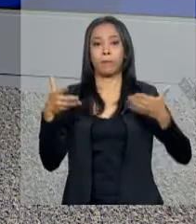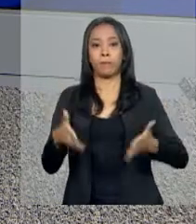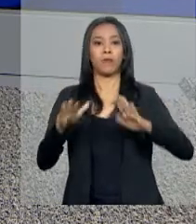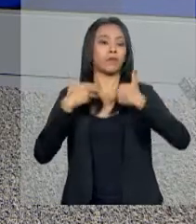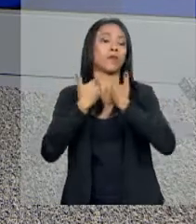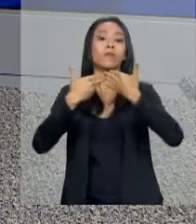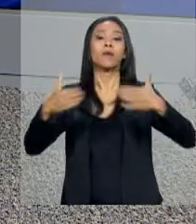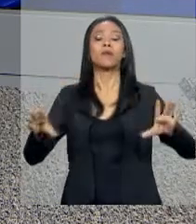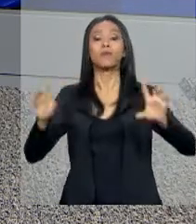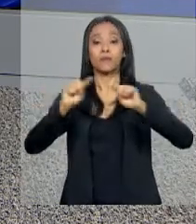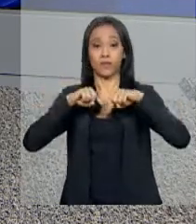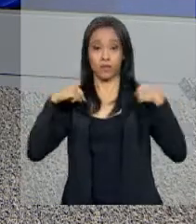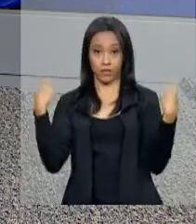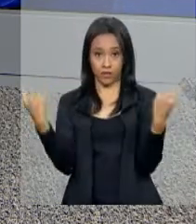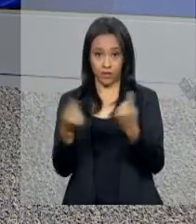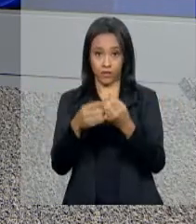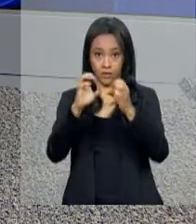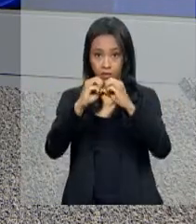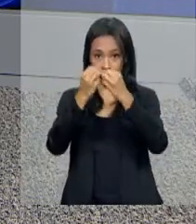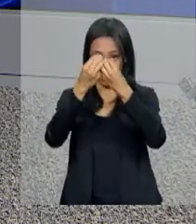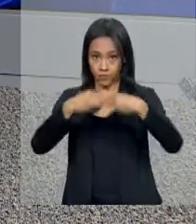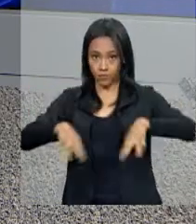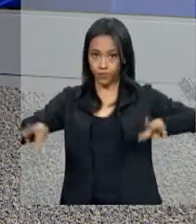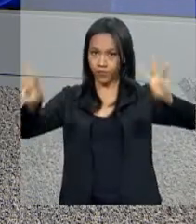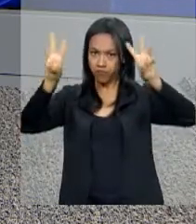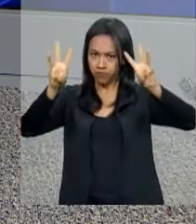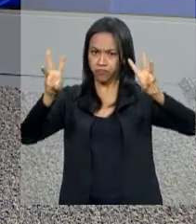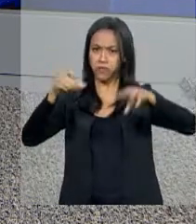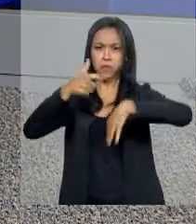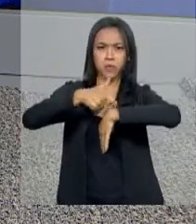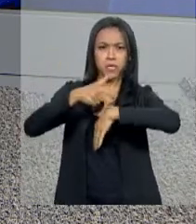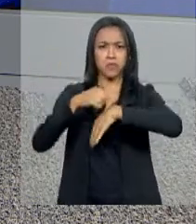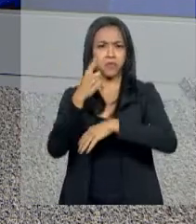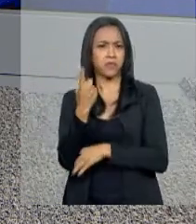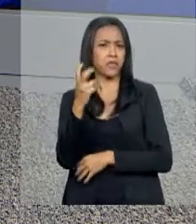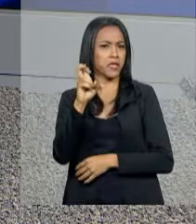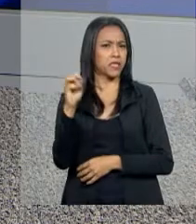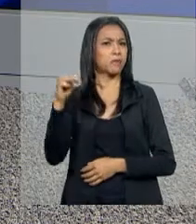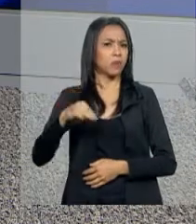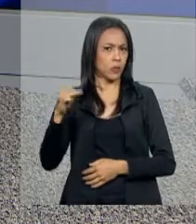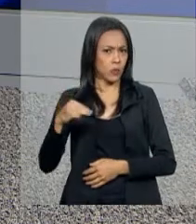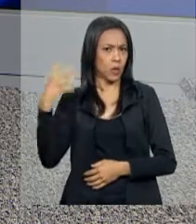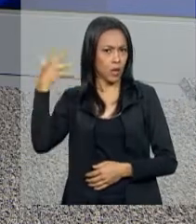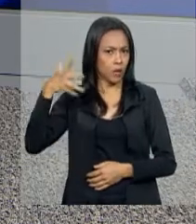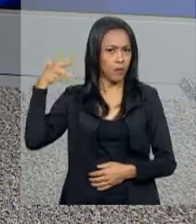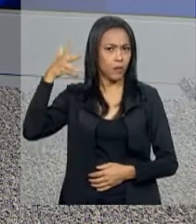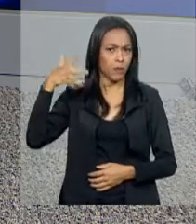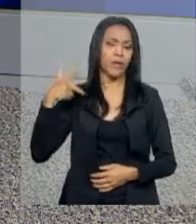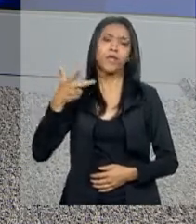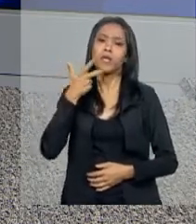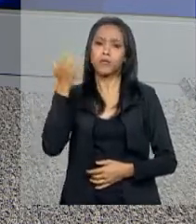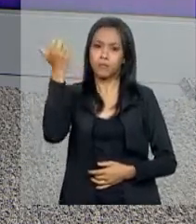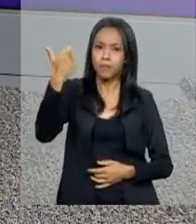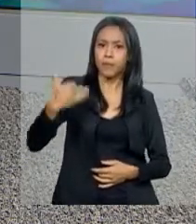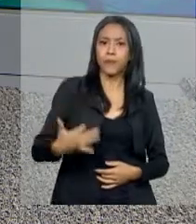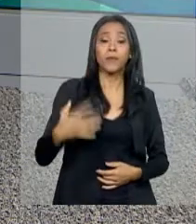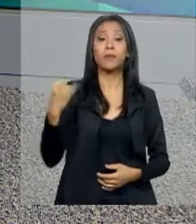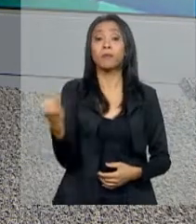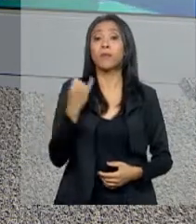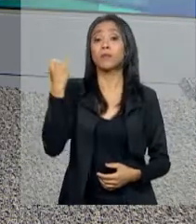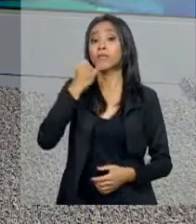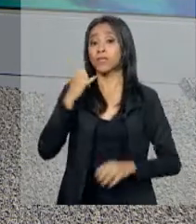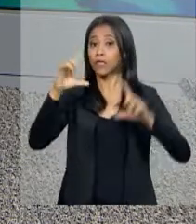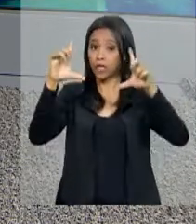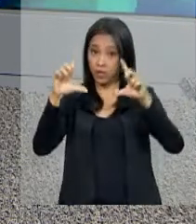Geral das Nações Unidas. No discurso, que durou cerca de 15 minutos, o presidente Michel Temer reforçou a importância da redução